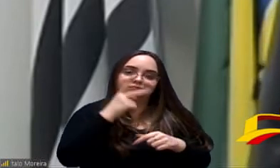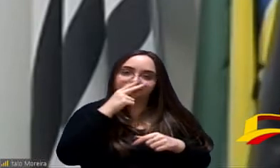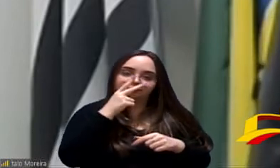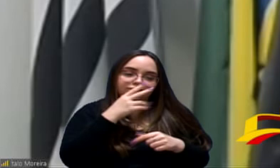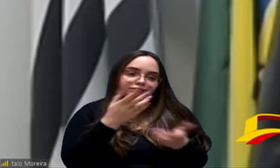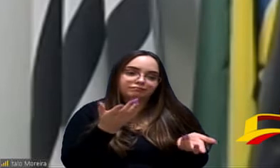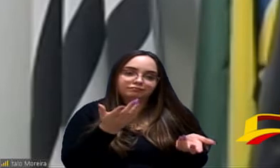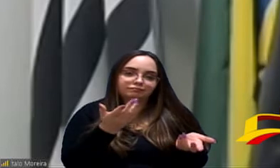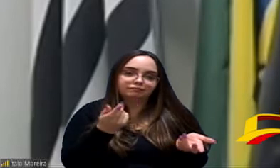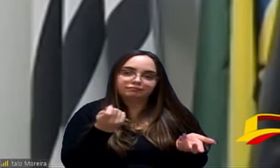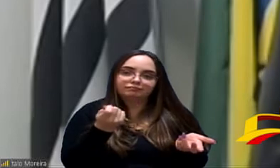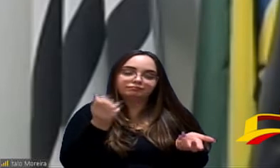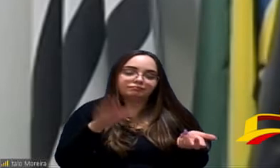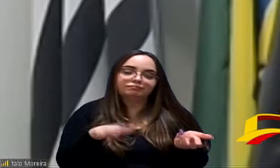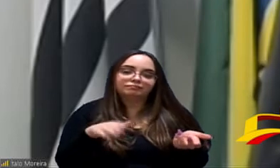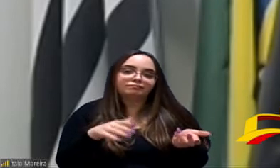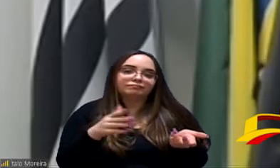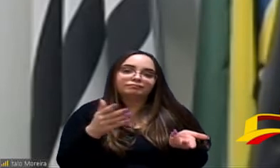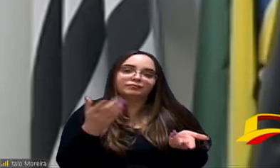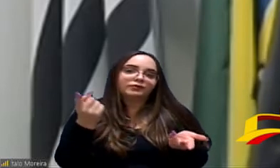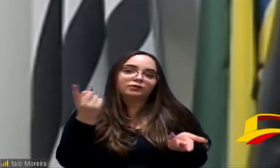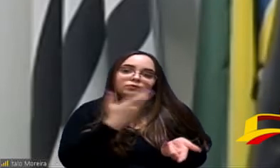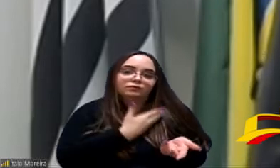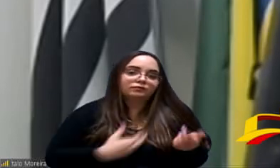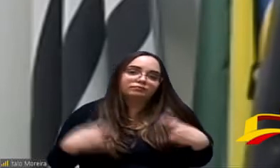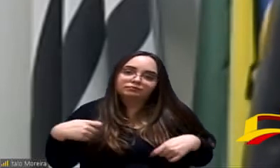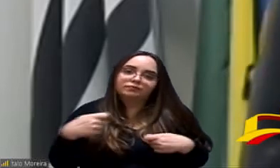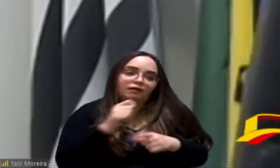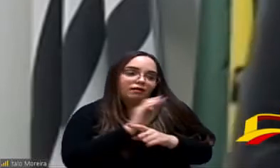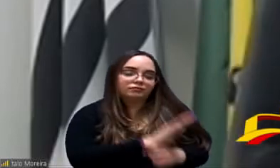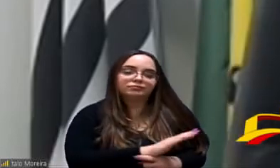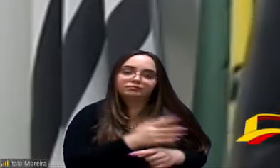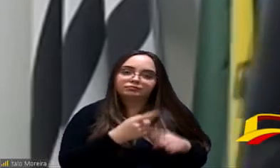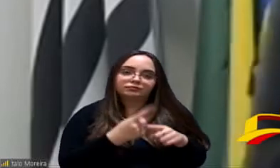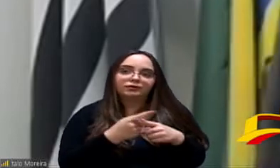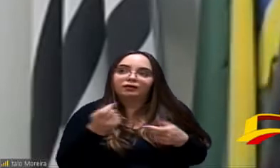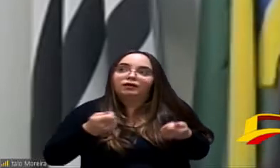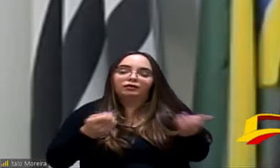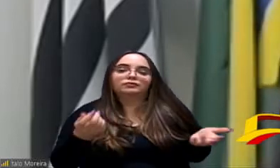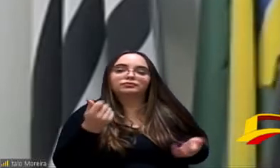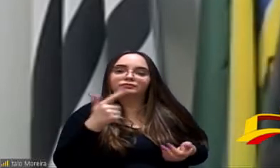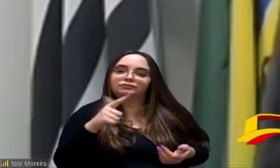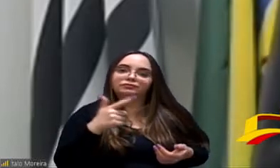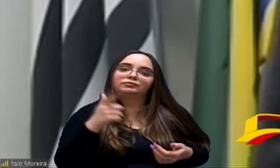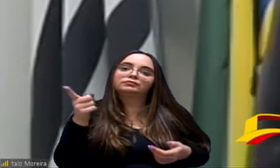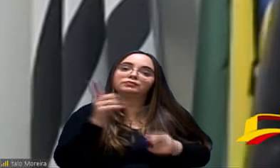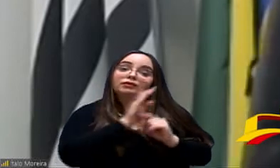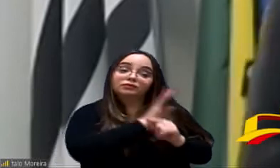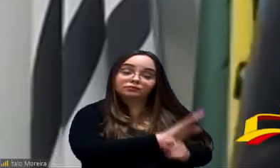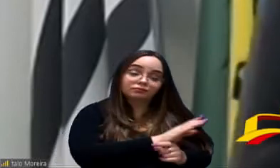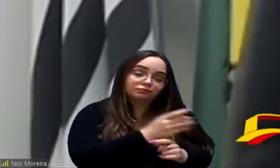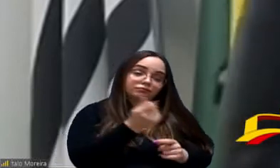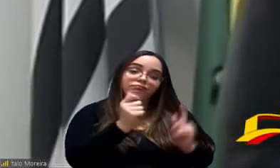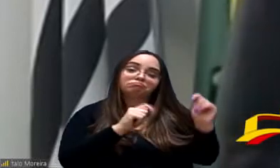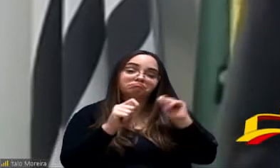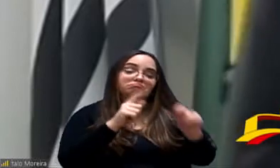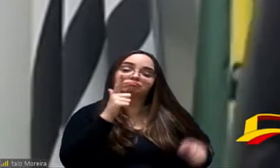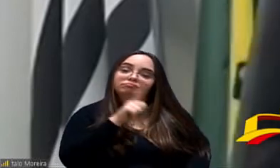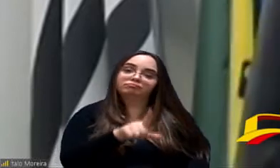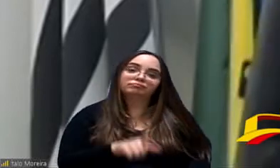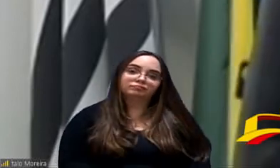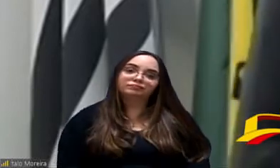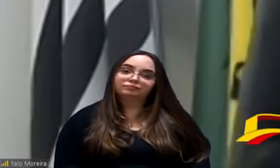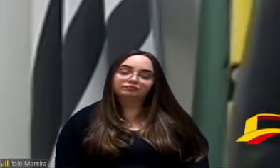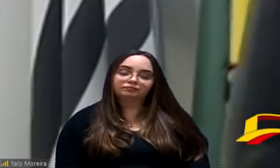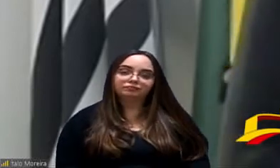mínimo, então, que a gente tem que fazer é dar mais assistência e valorizar eles, para que eles possam ter melhores condições de trabalho. Esse trabalho social é importante